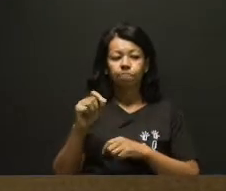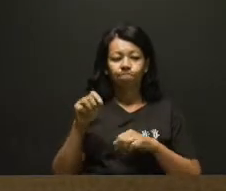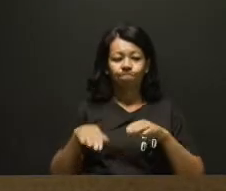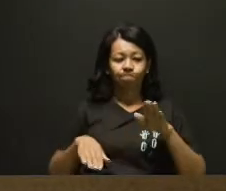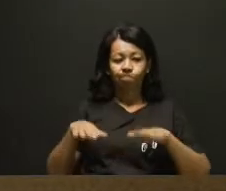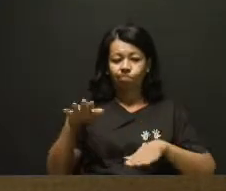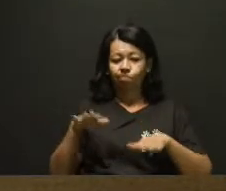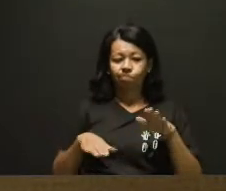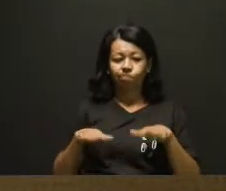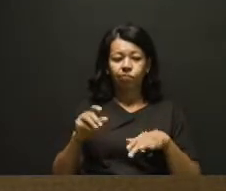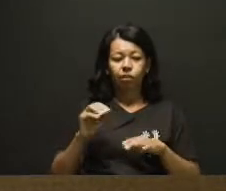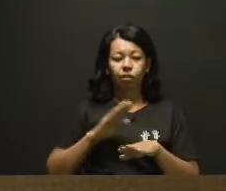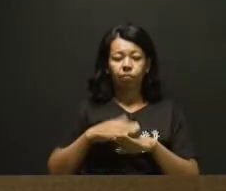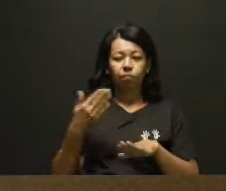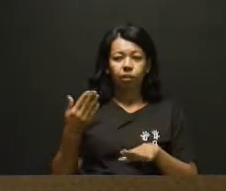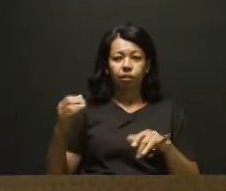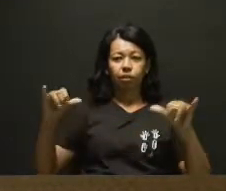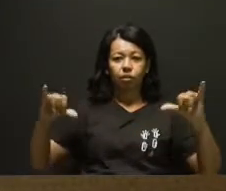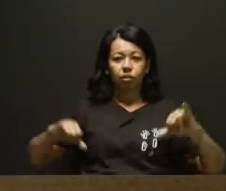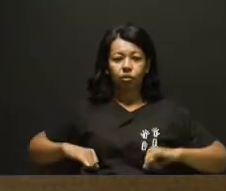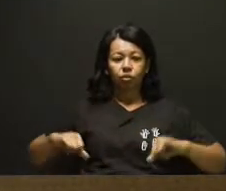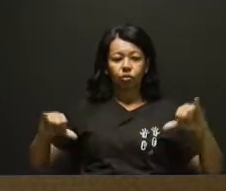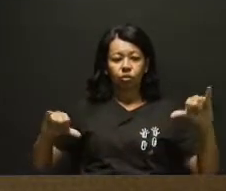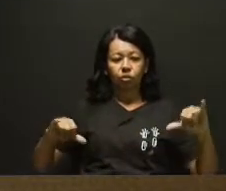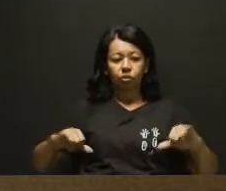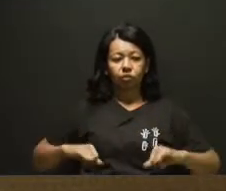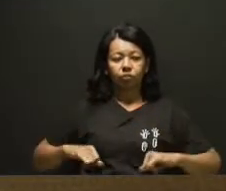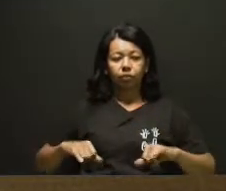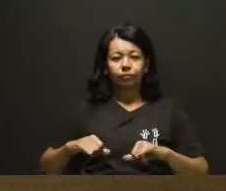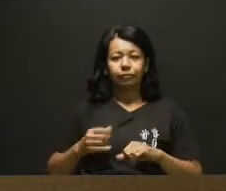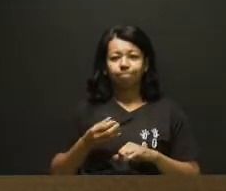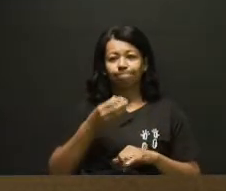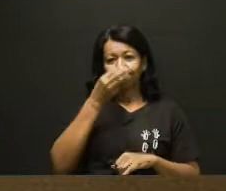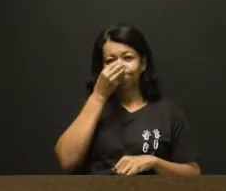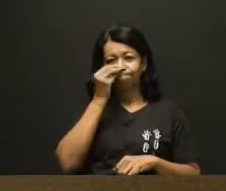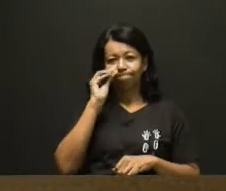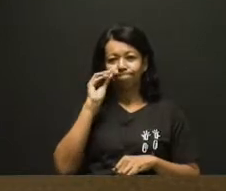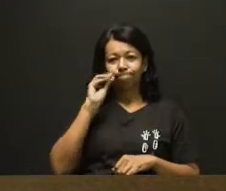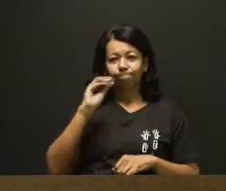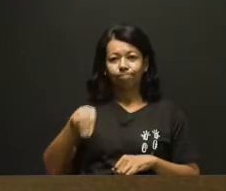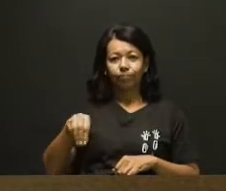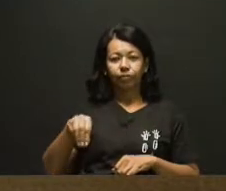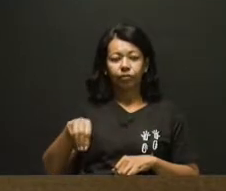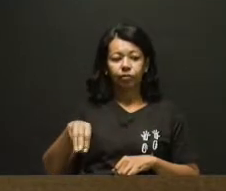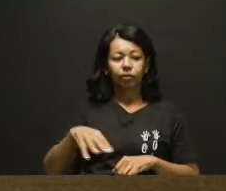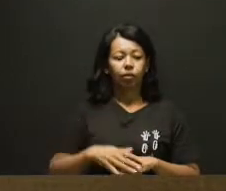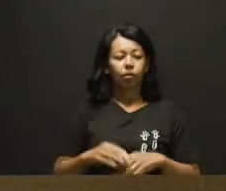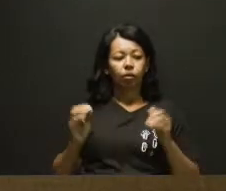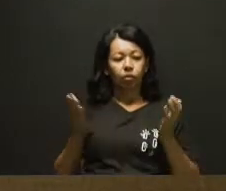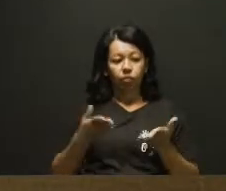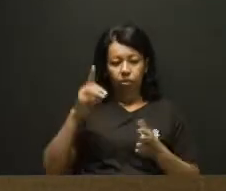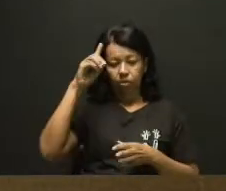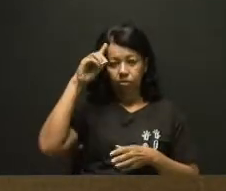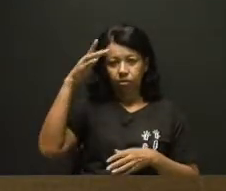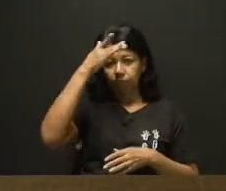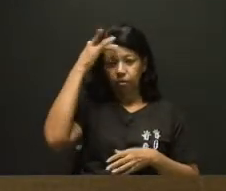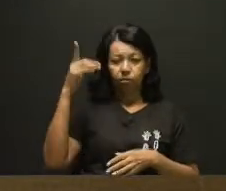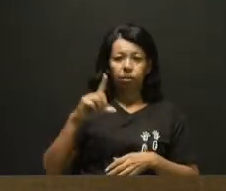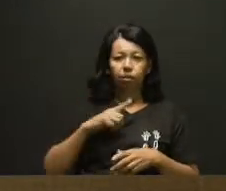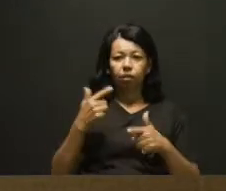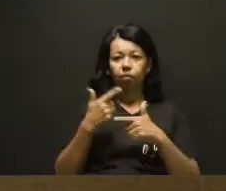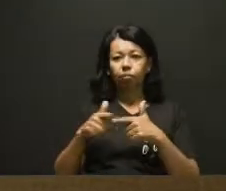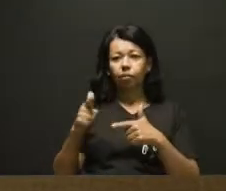é a que mais sofre de inclusão hoje em dia uma pessoa que tem problema